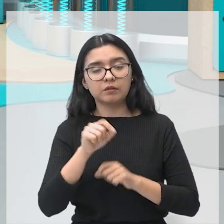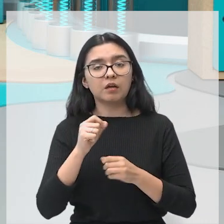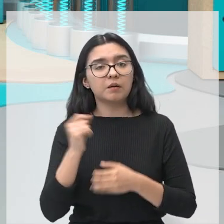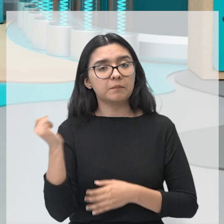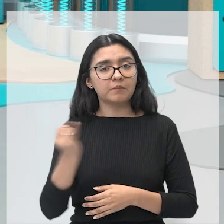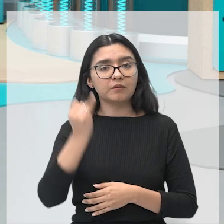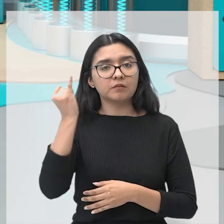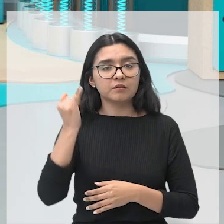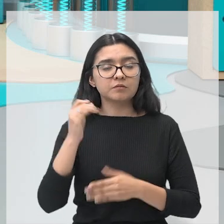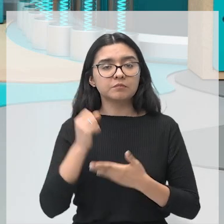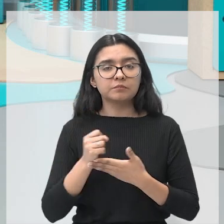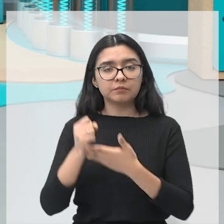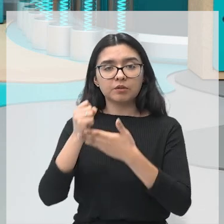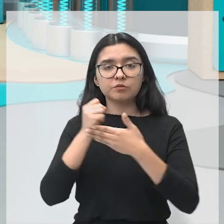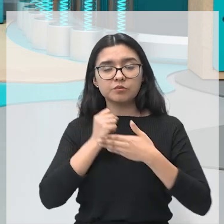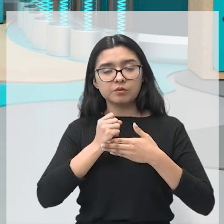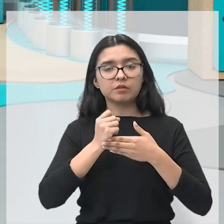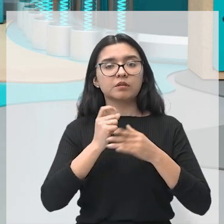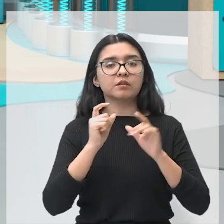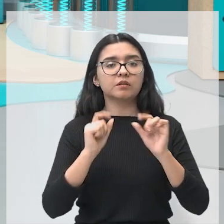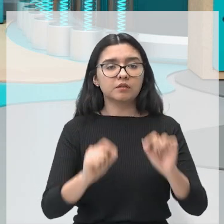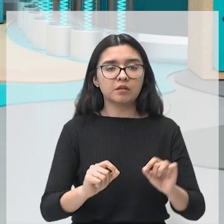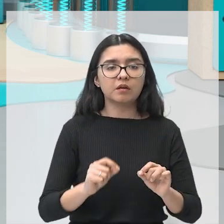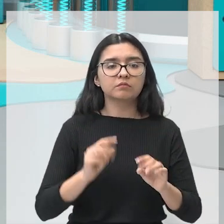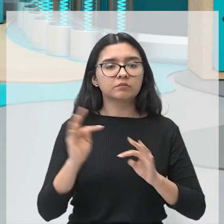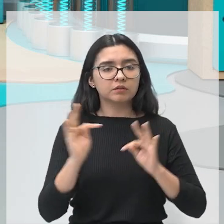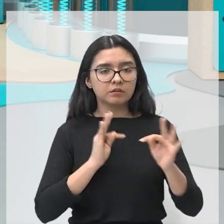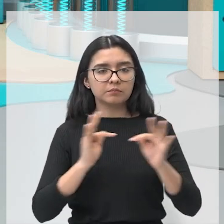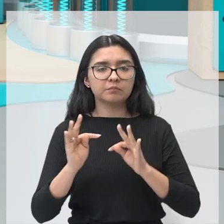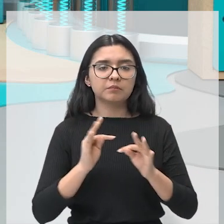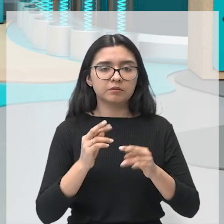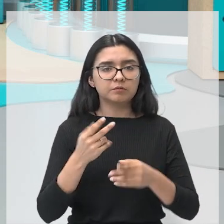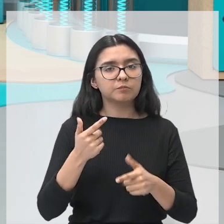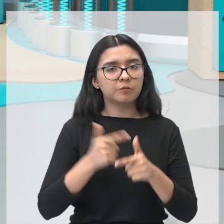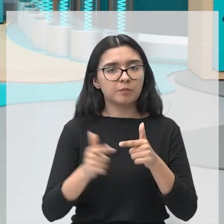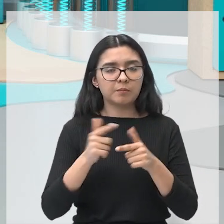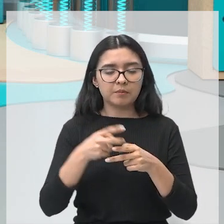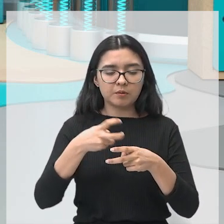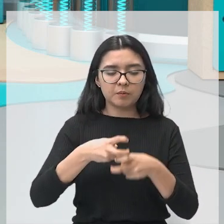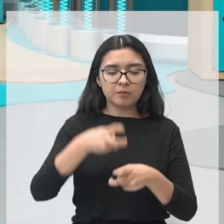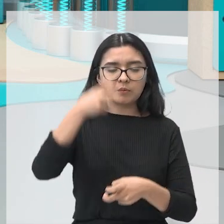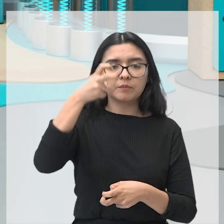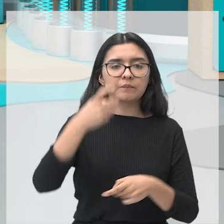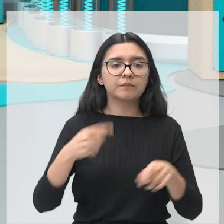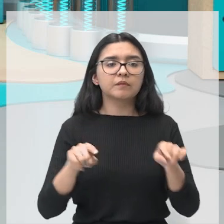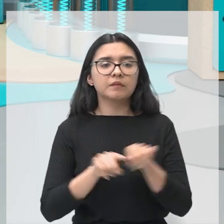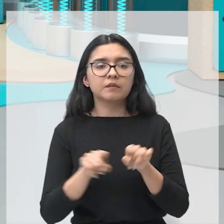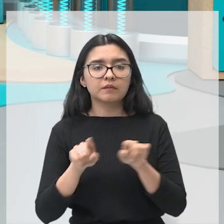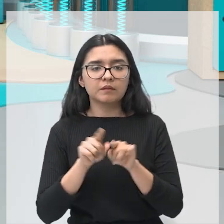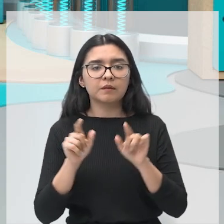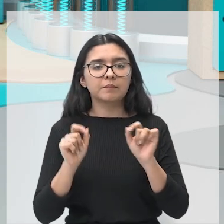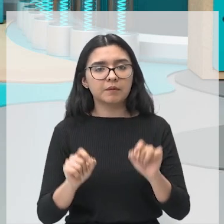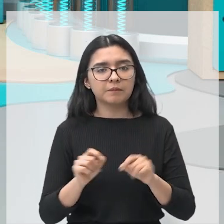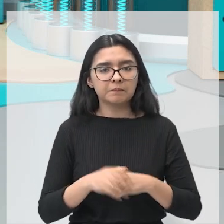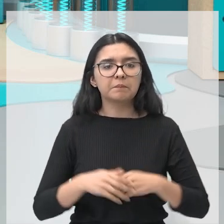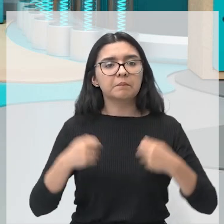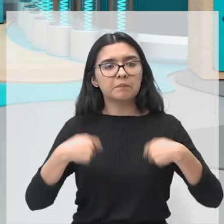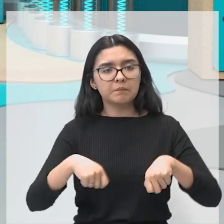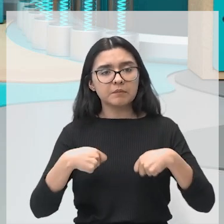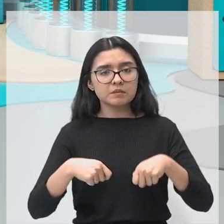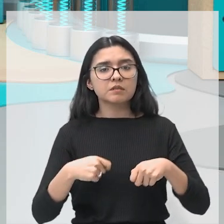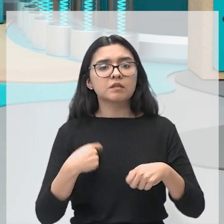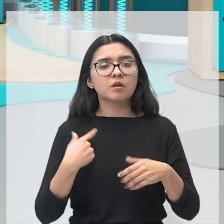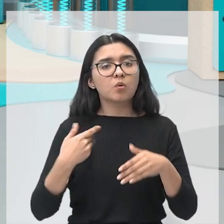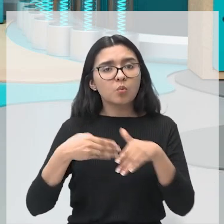no combate e no tratamento dos desvios posturais. Além, é claro, da disciplina, né? Eu preciso ter